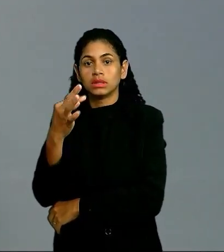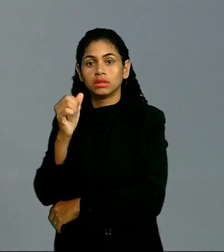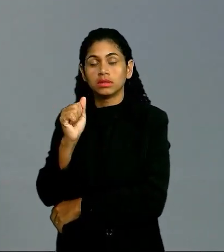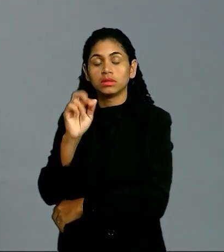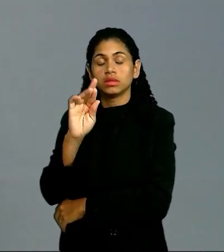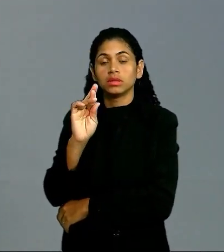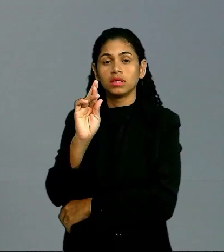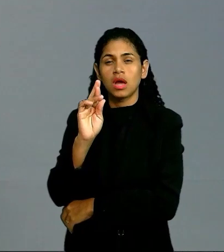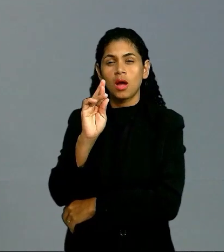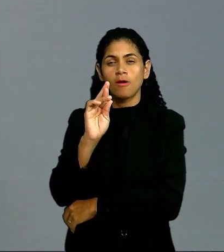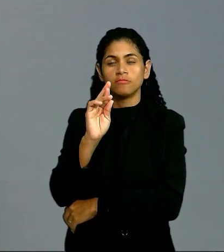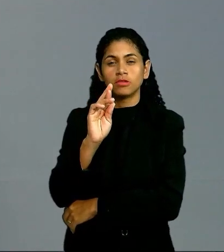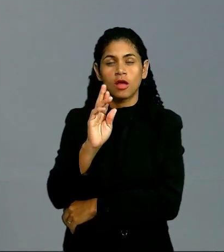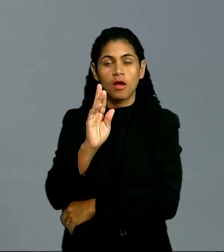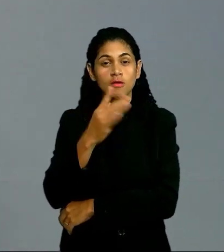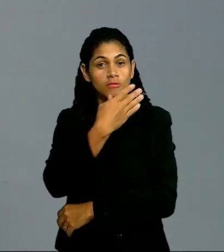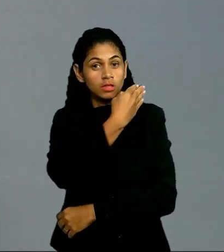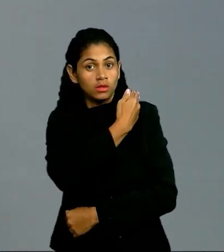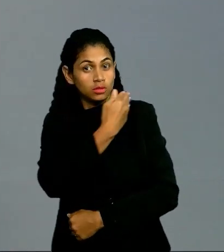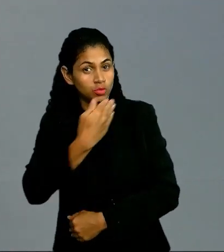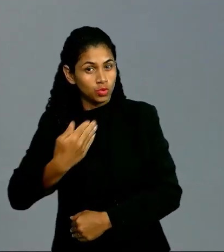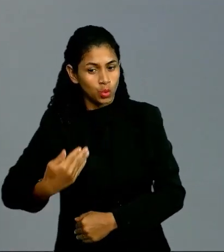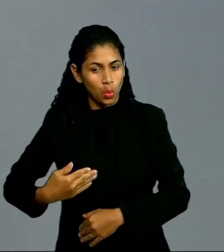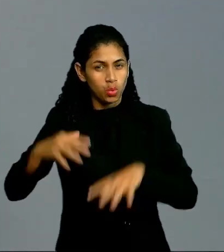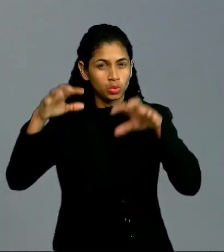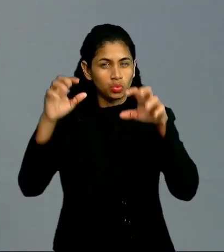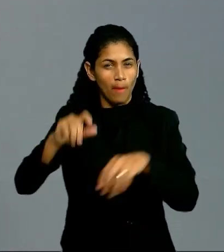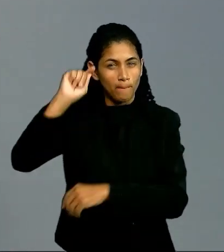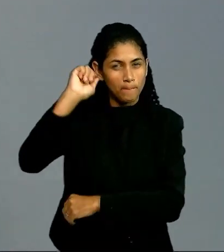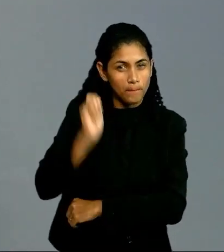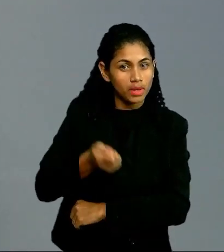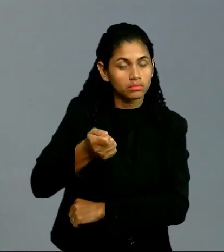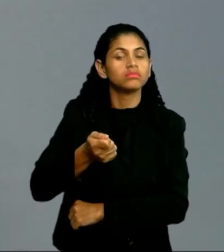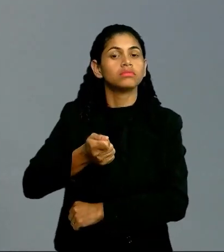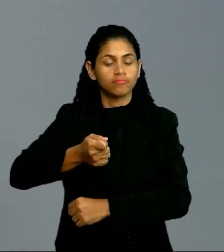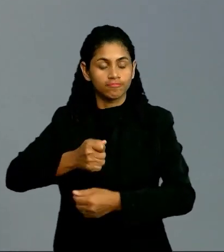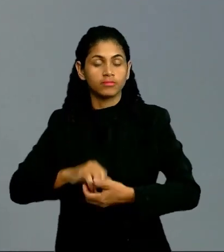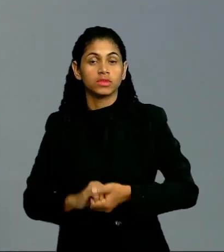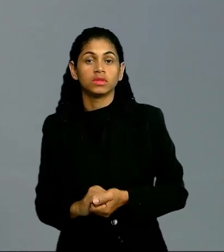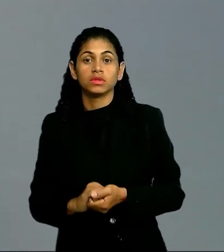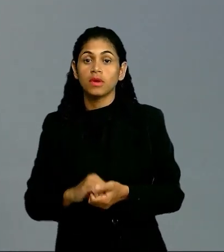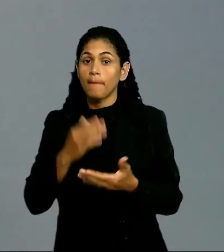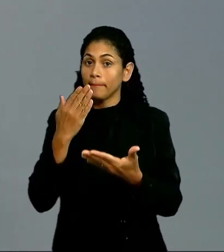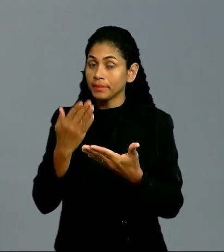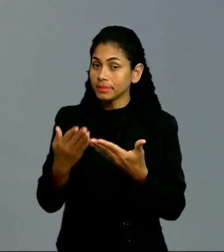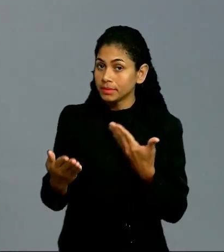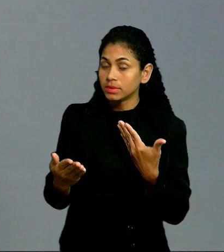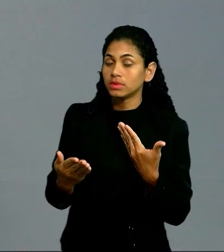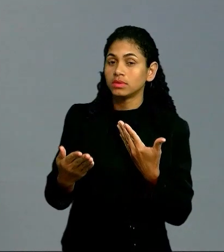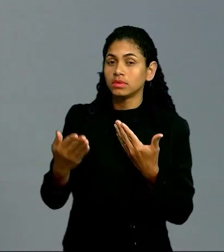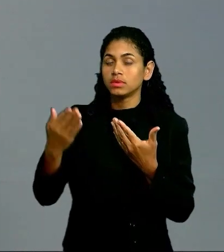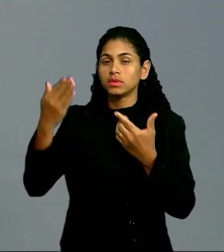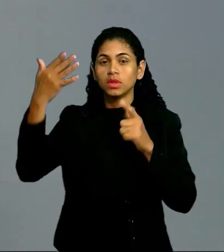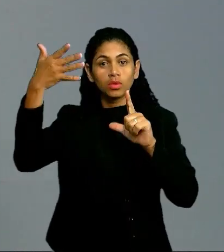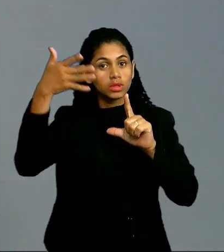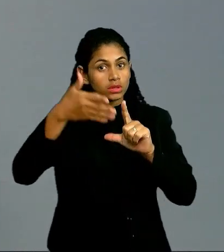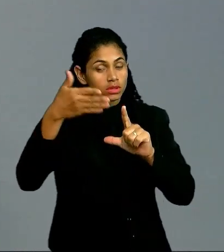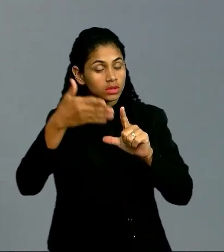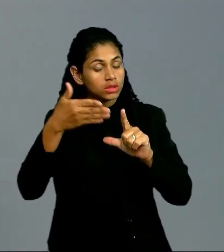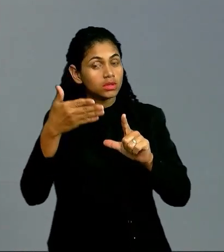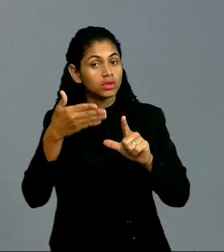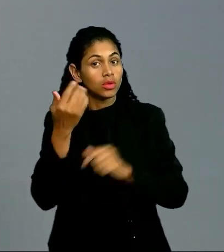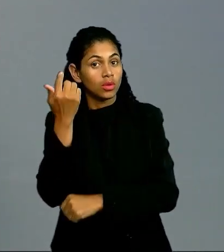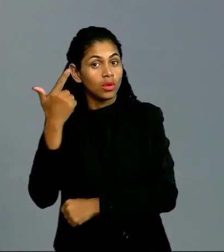aqui sobre o período entre guerras, né? Se você perdeu, pode acessar a plataforma, assistir de novo, caso você já